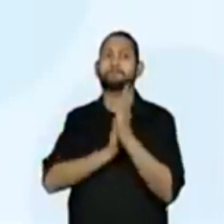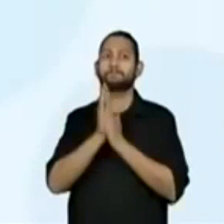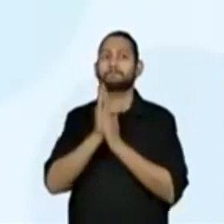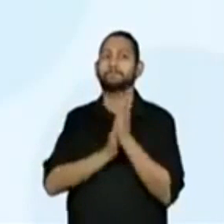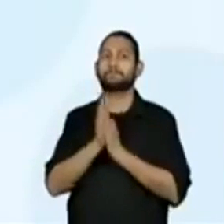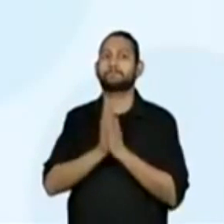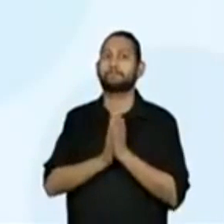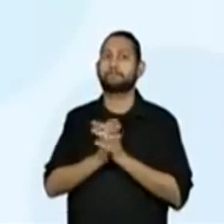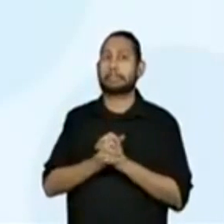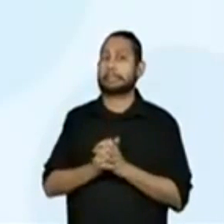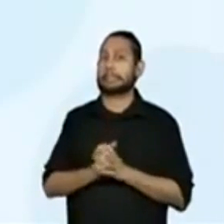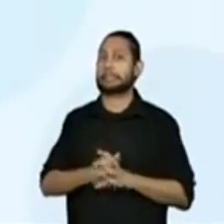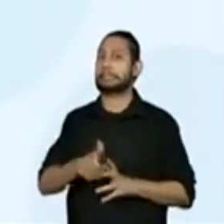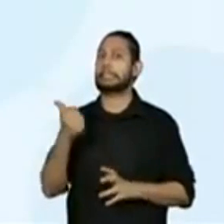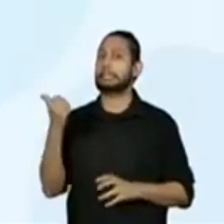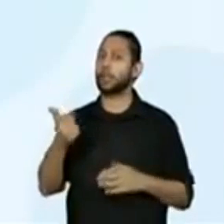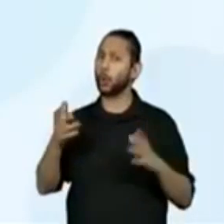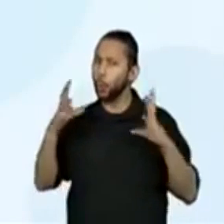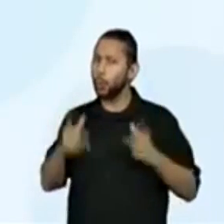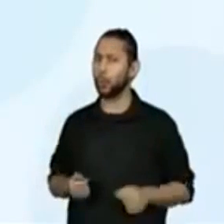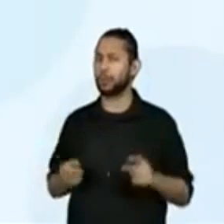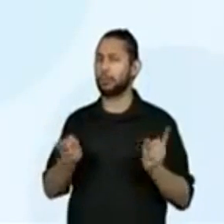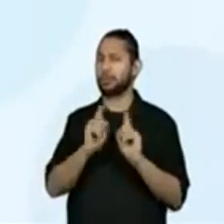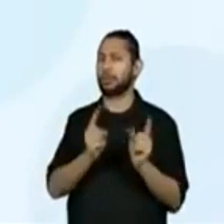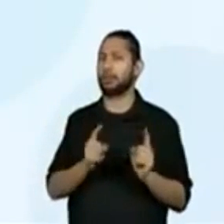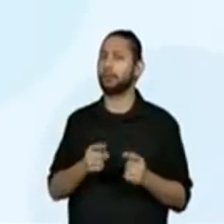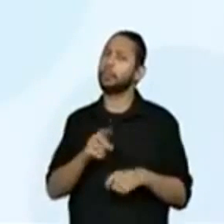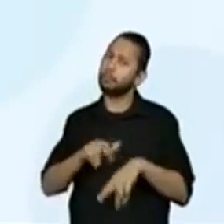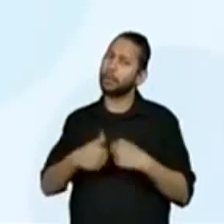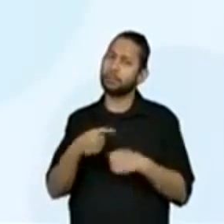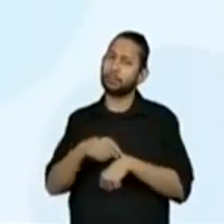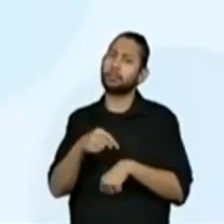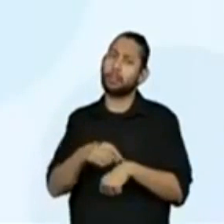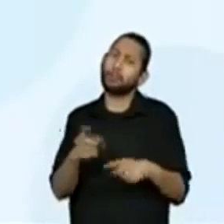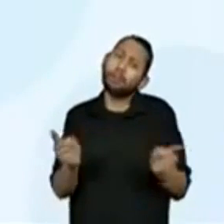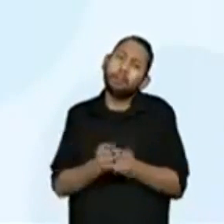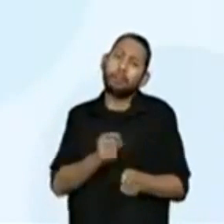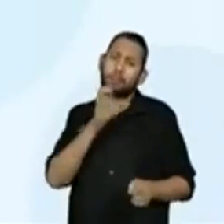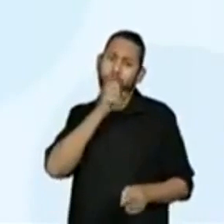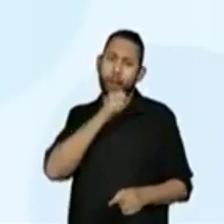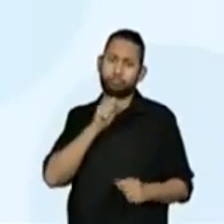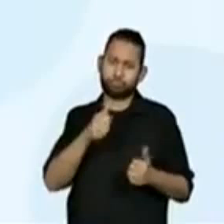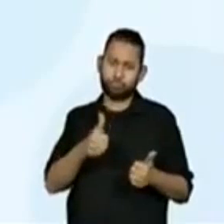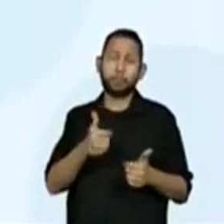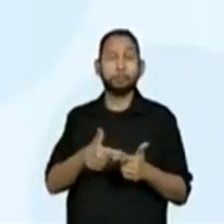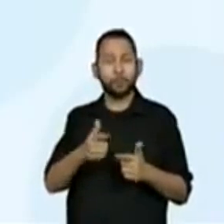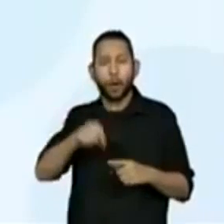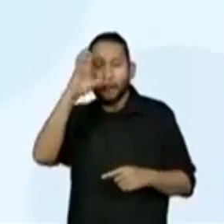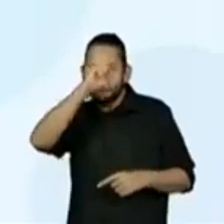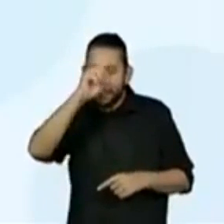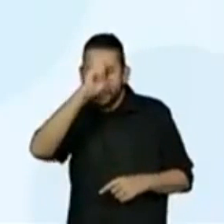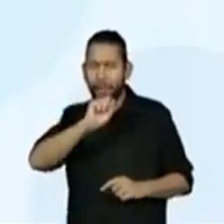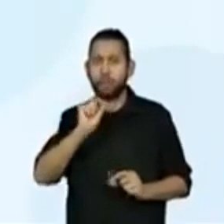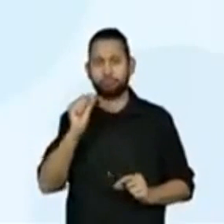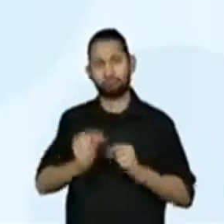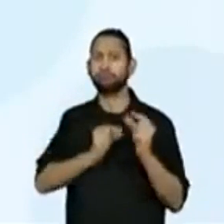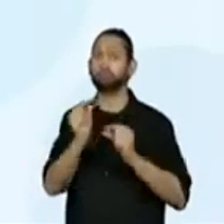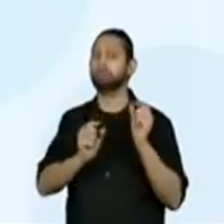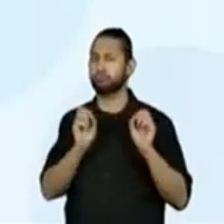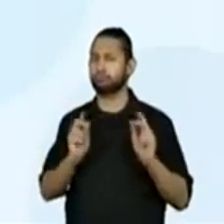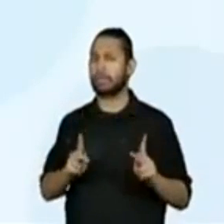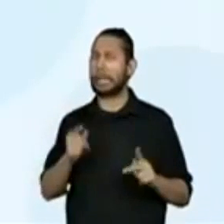Essa aqui talvez eu não consiga fazer todas, pelo nosso tempo, que é muito curto aqui, né? para introduzir um assunto tão